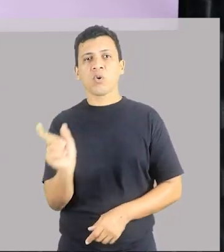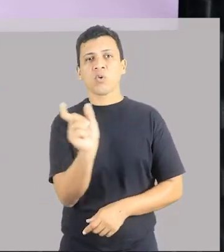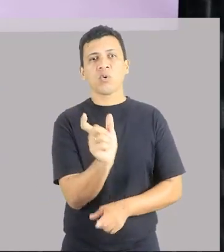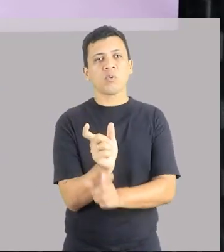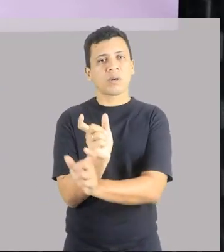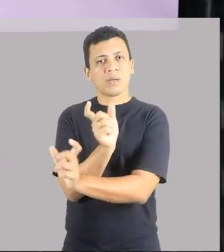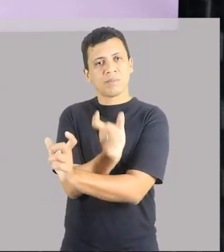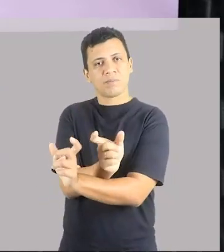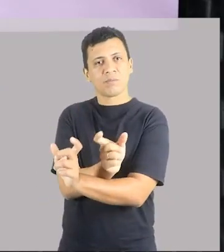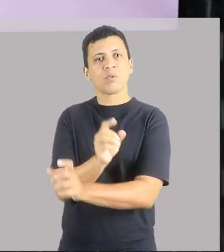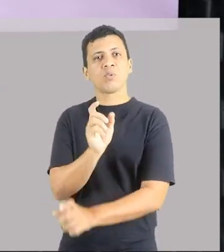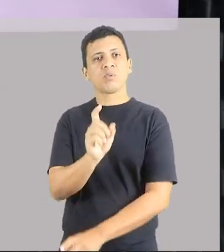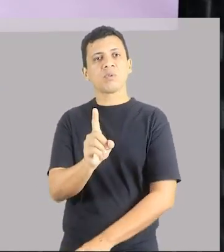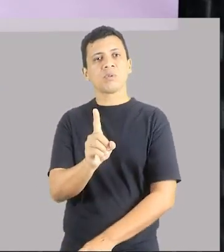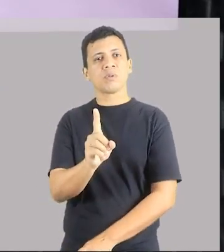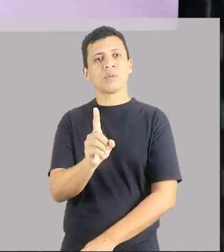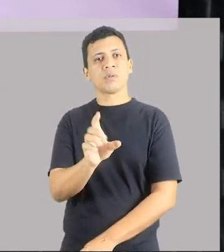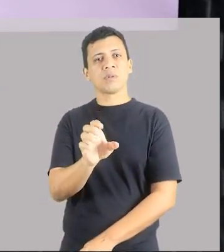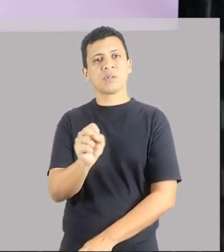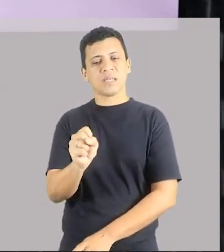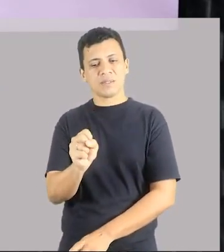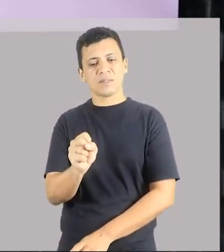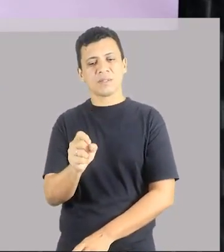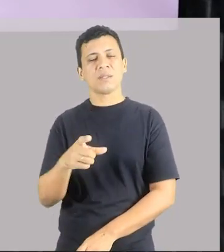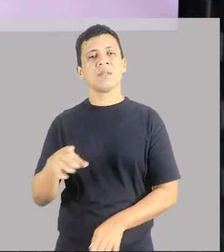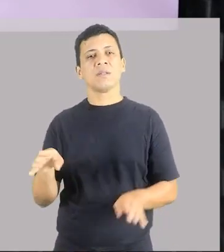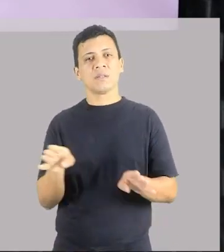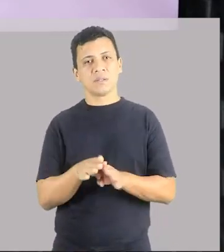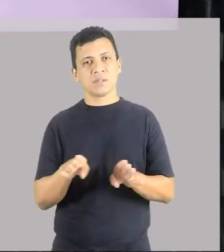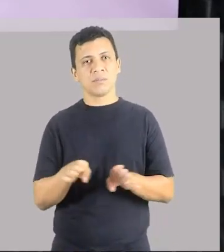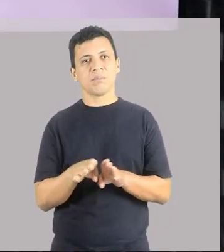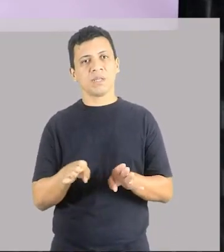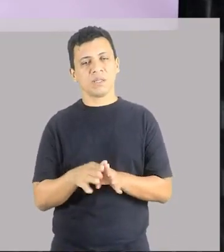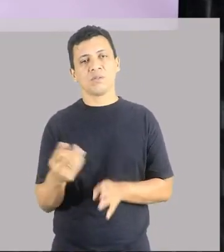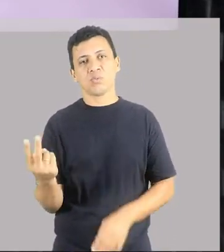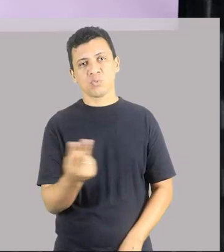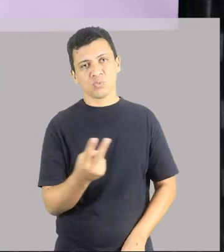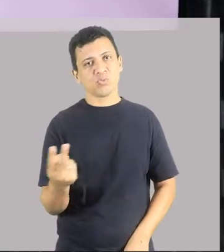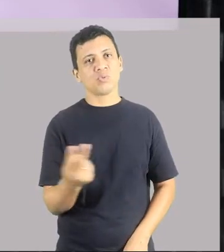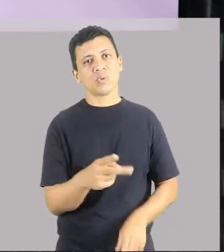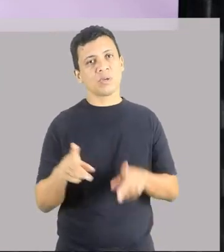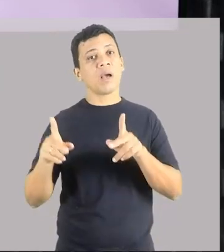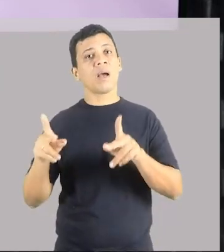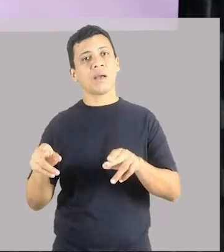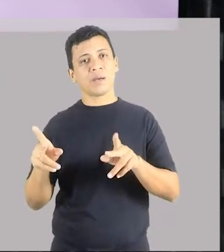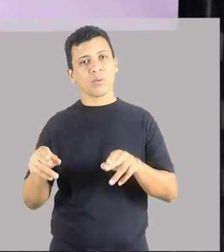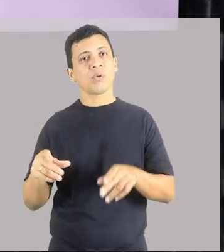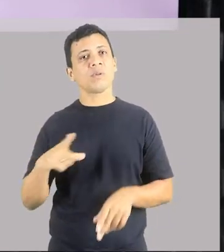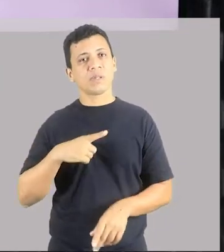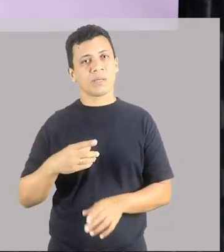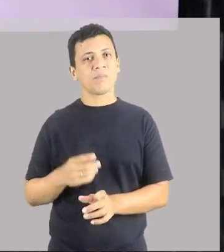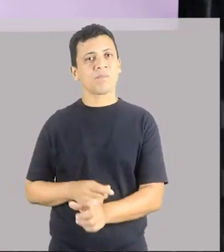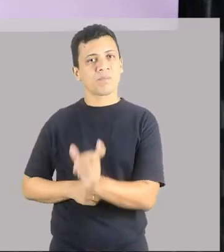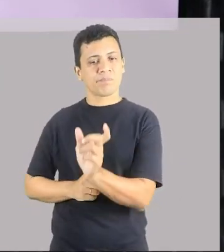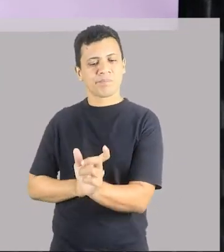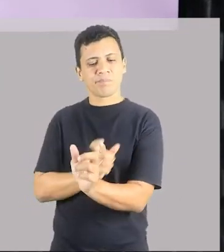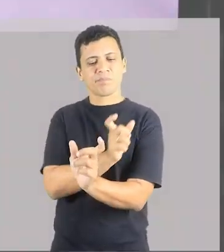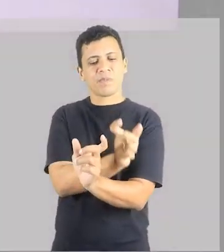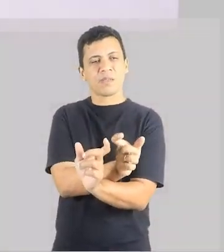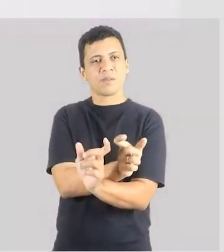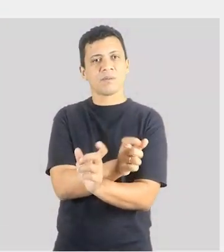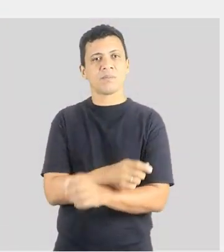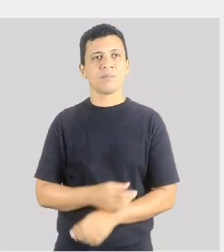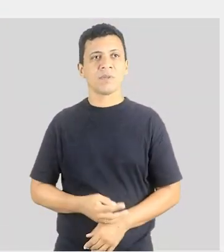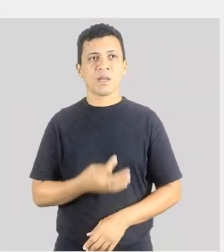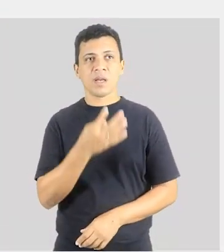prefixo 10 certo então eu tenho a presença tanto em prever como em desequilíbrio a presença do prefixo então eu vou